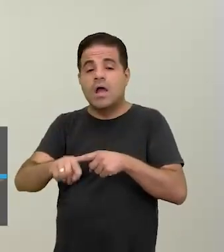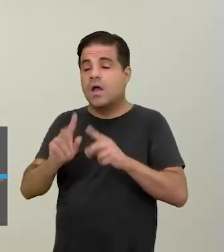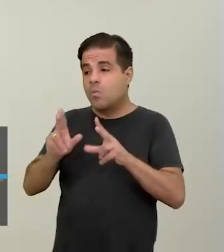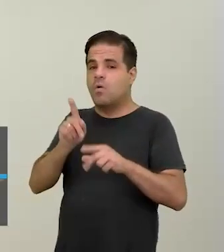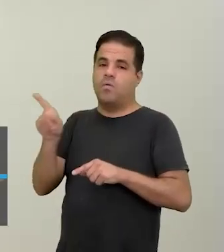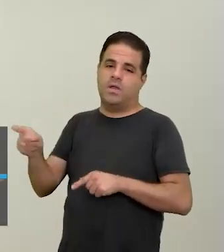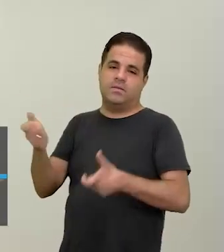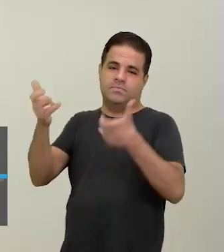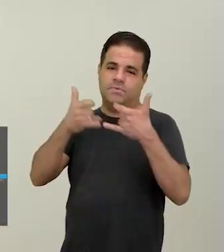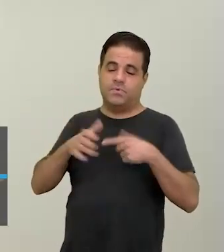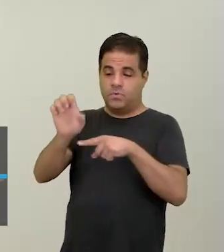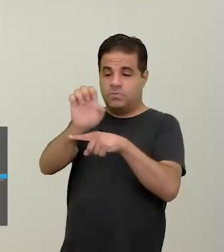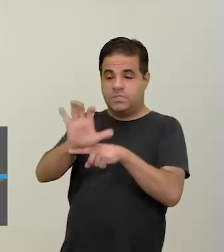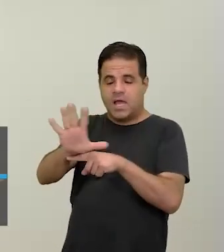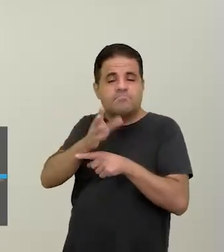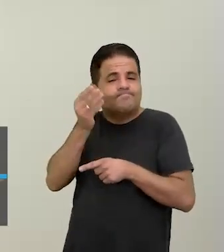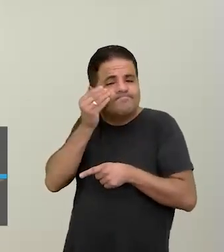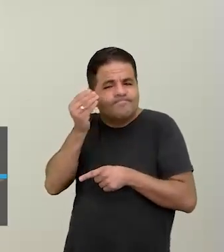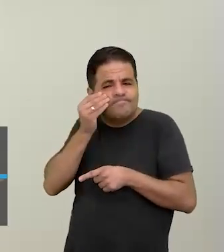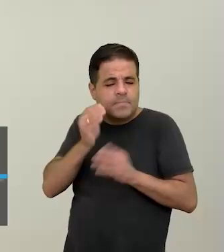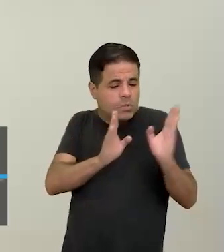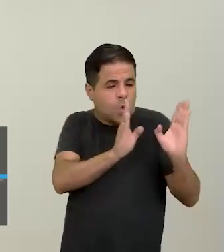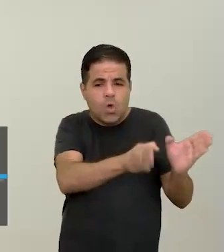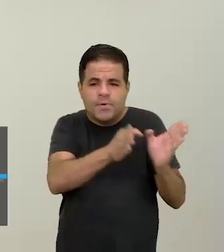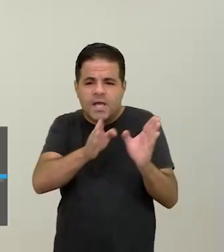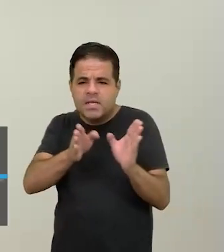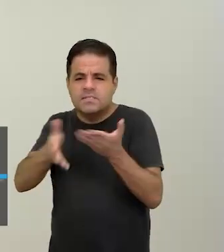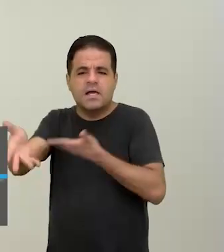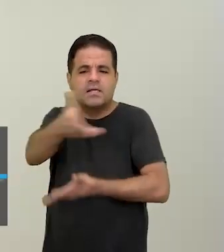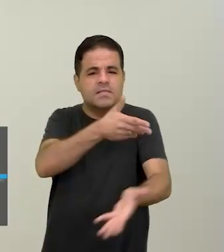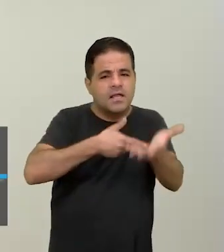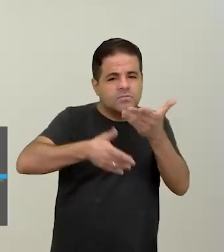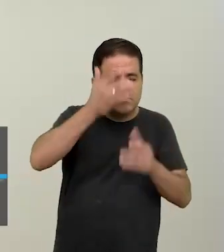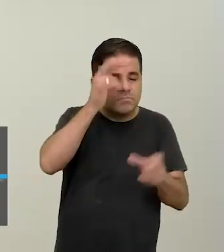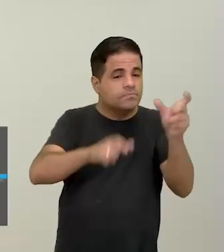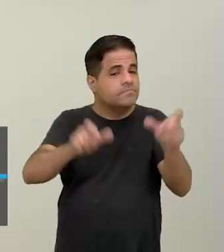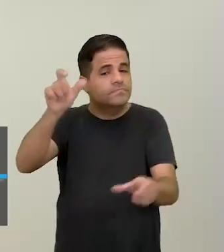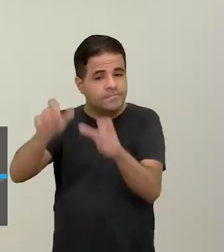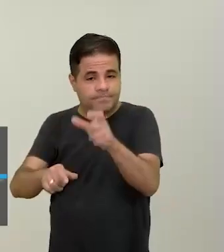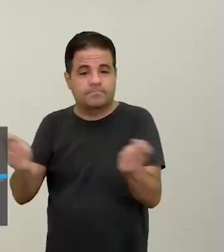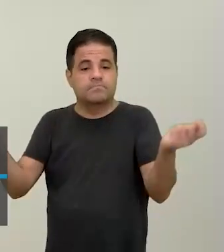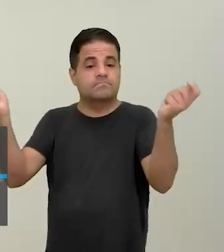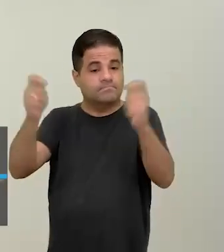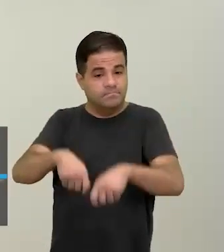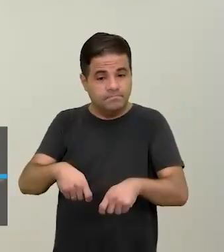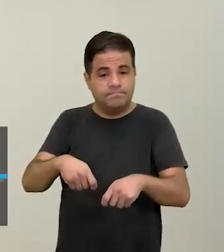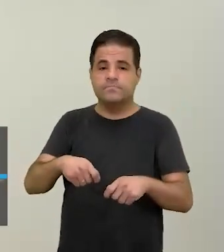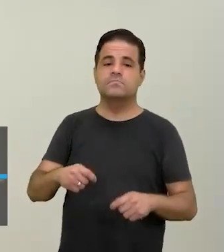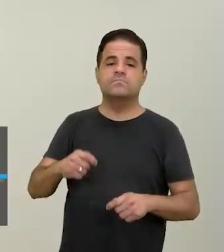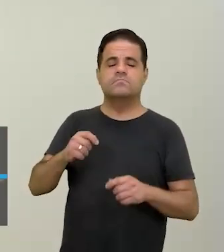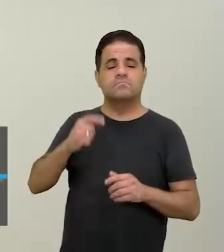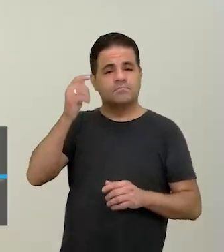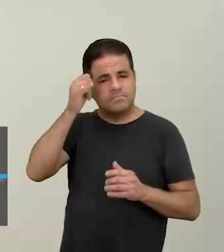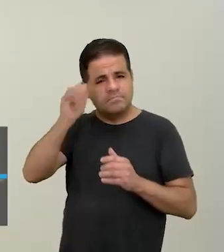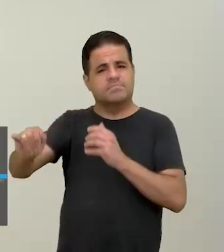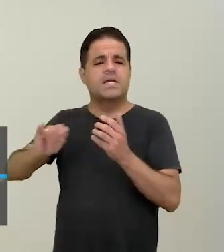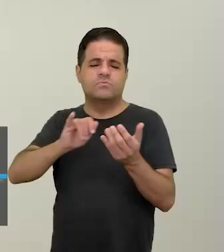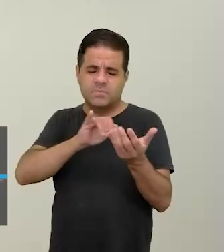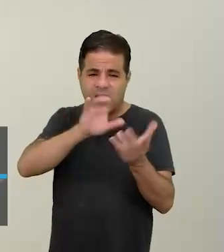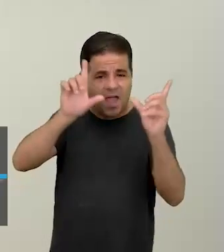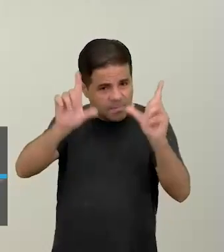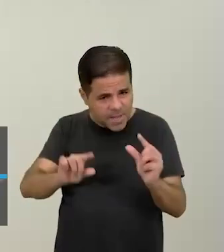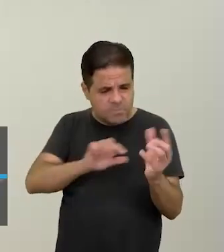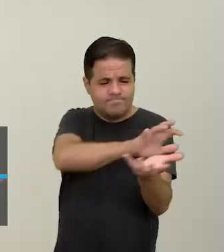Ti falou, é o Estado tentando organizar as relações entre as pessoas para que elas sejam o menos conflituosa